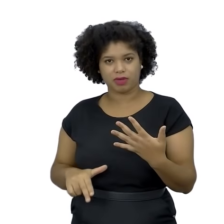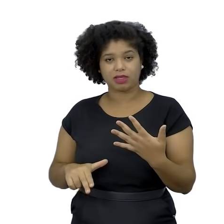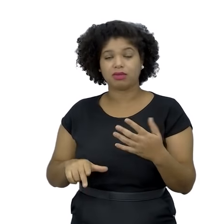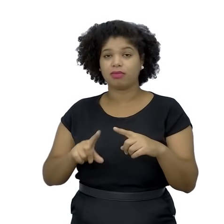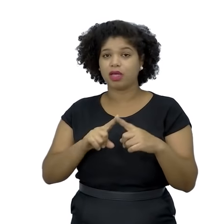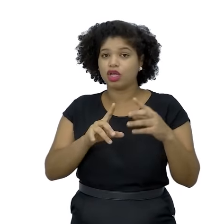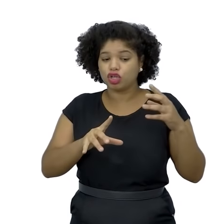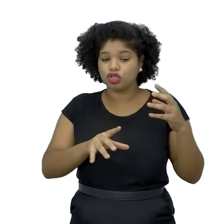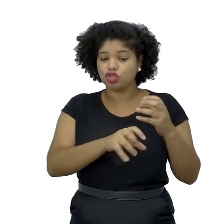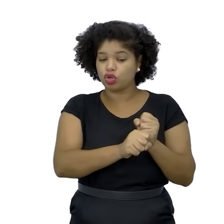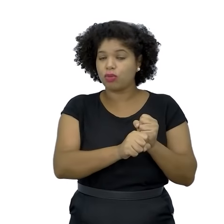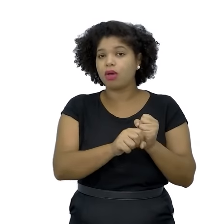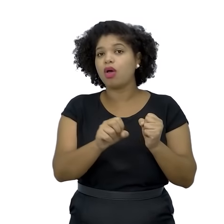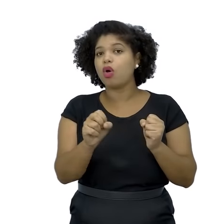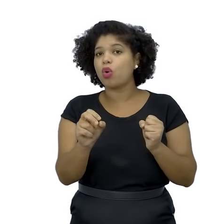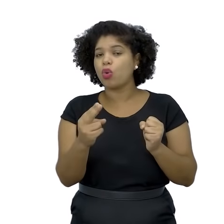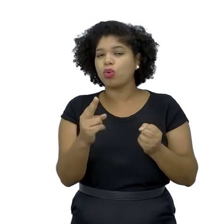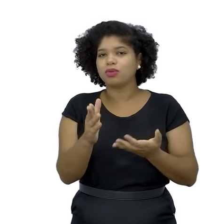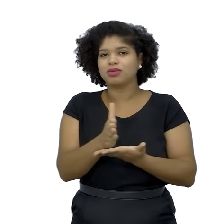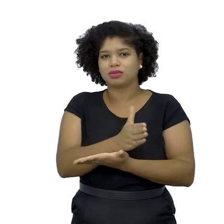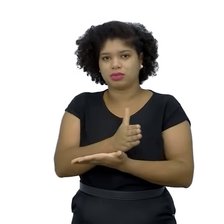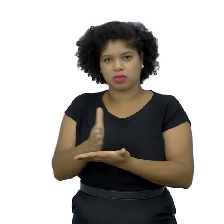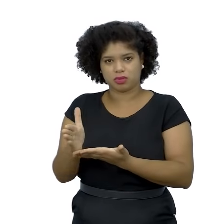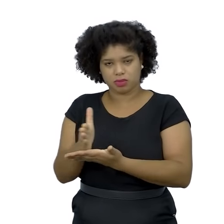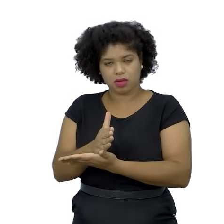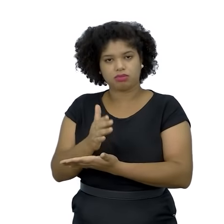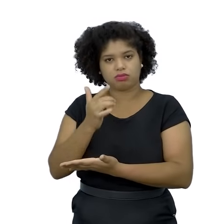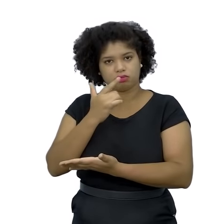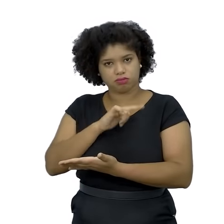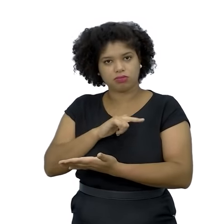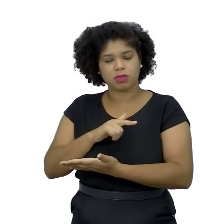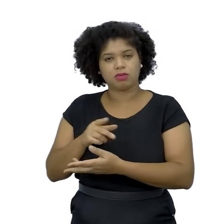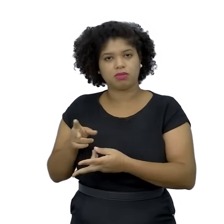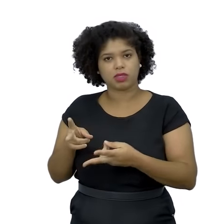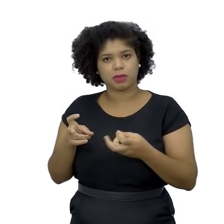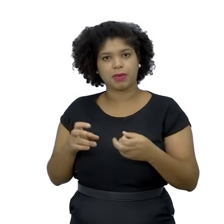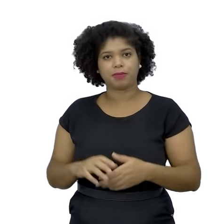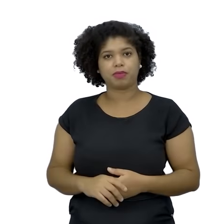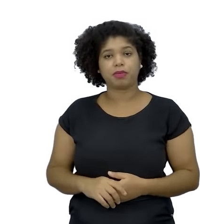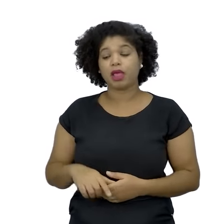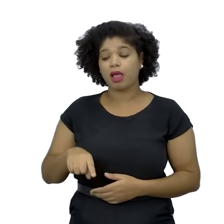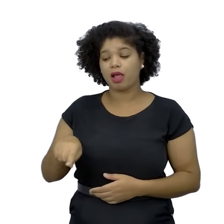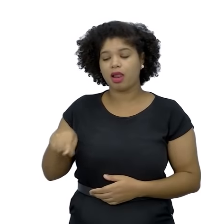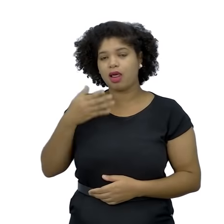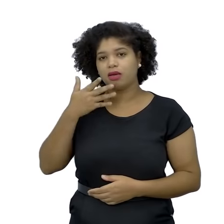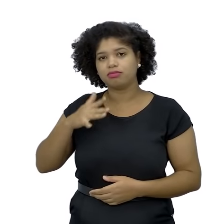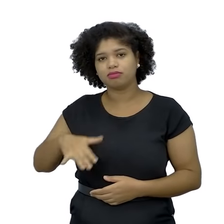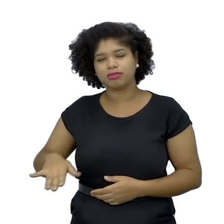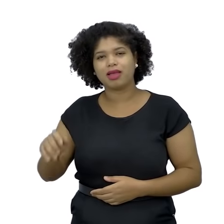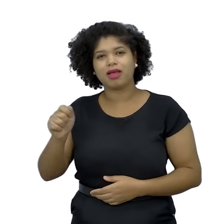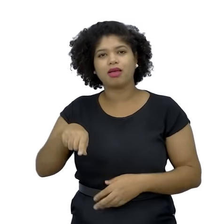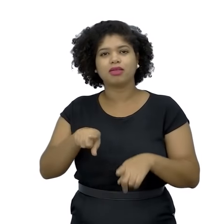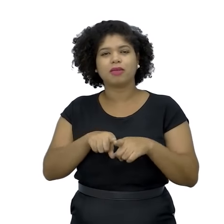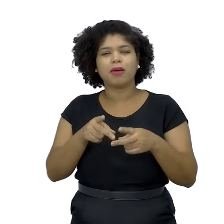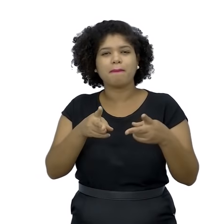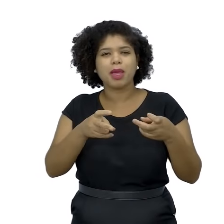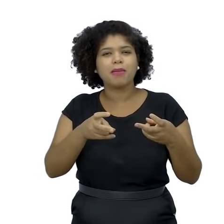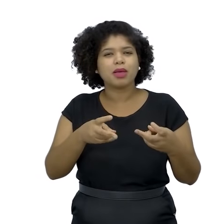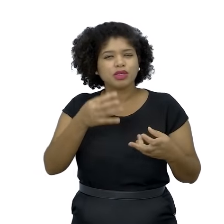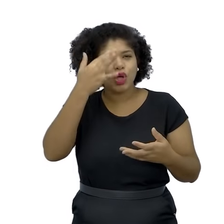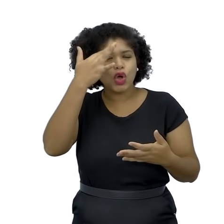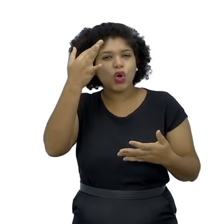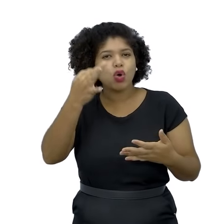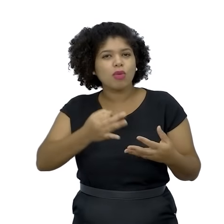e ou a sua distribuição. Também permite analisar as suas propriedades, observando sua estrutura